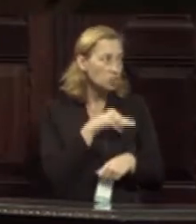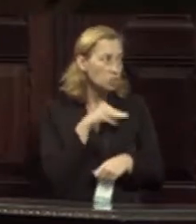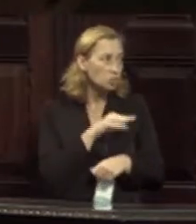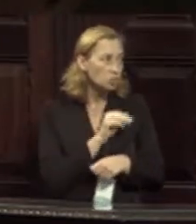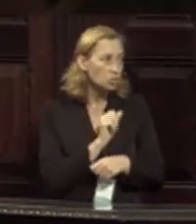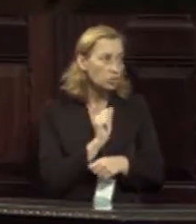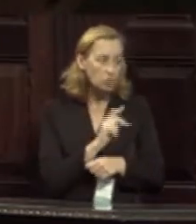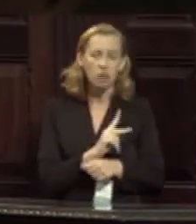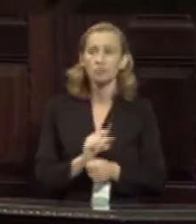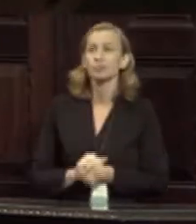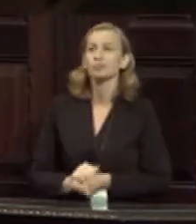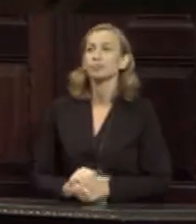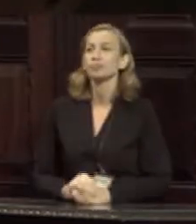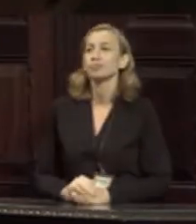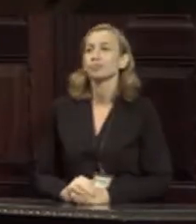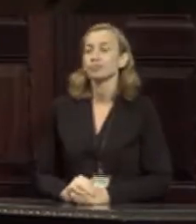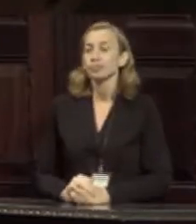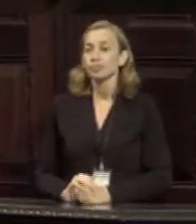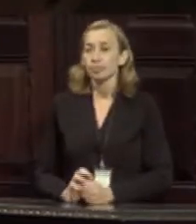Concedido.